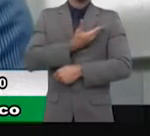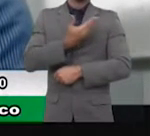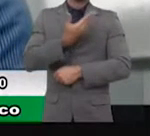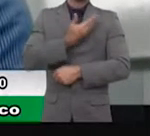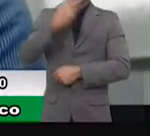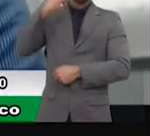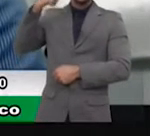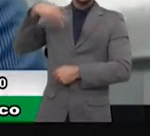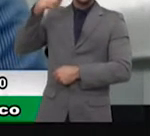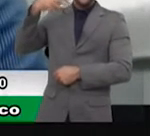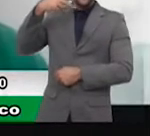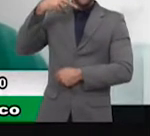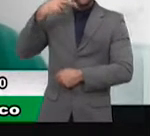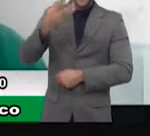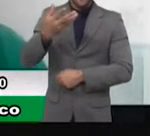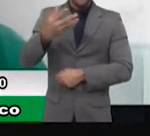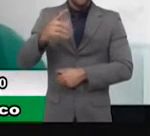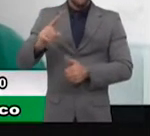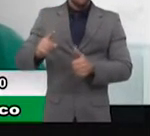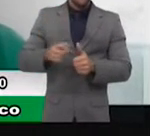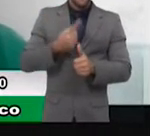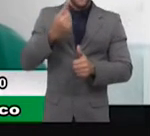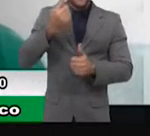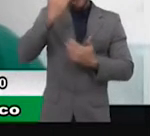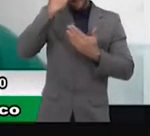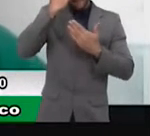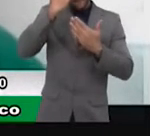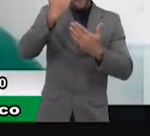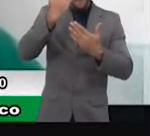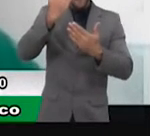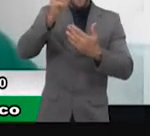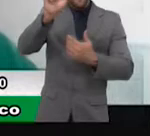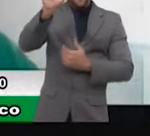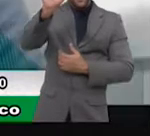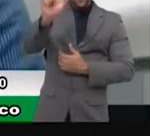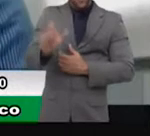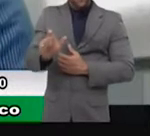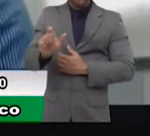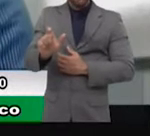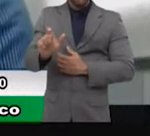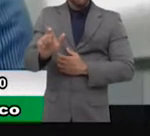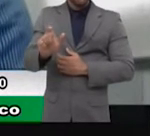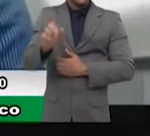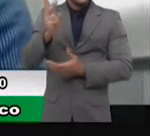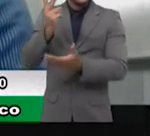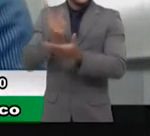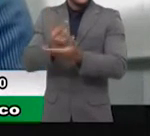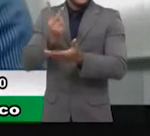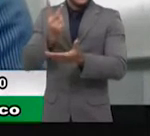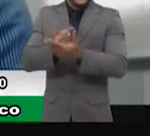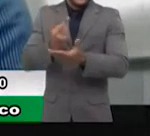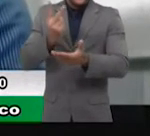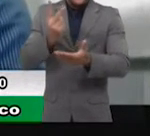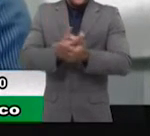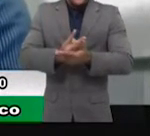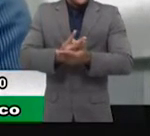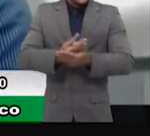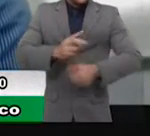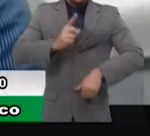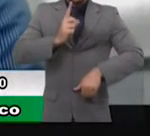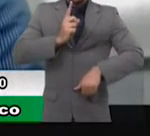Eu quero agradecer também a uma pessoa que muitas das vezes a gente passa tanto tempo na